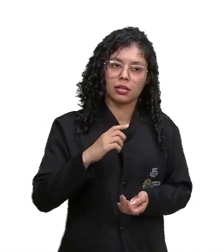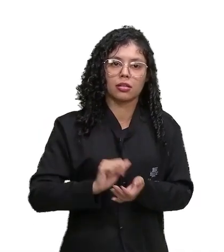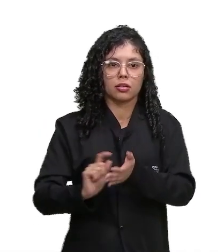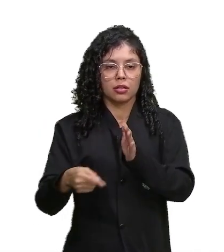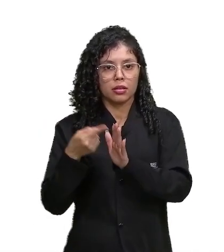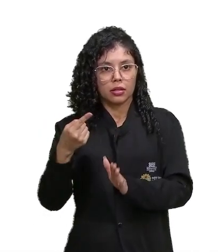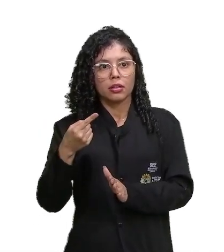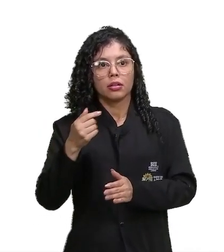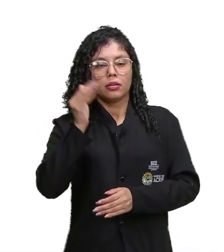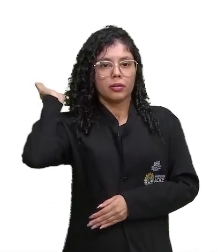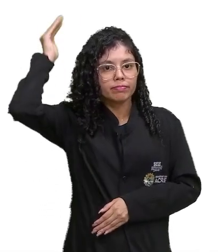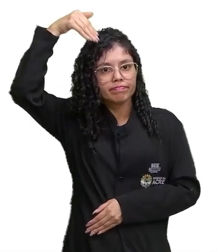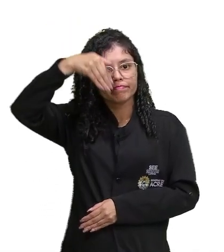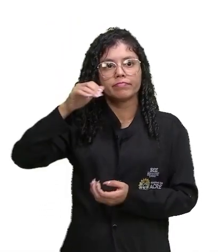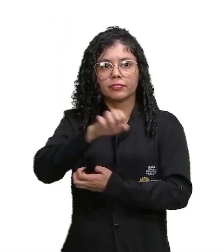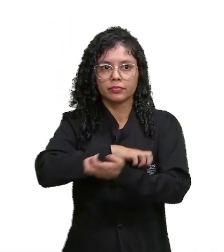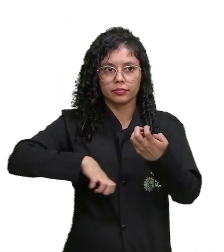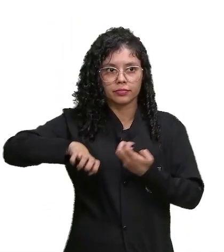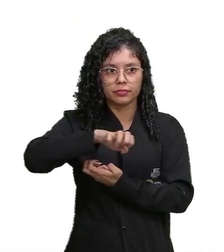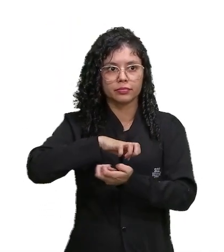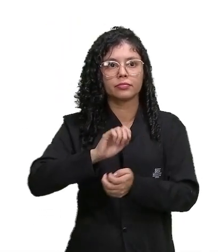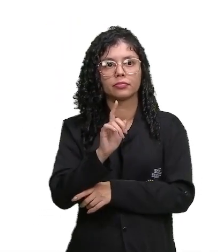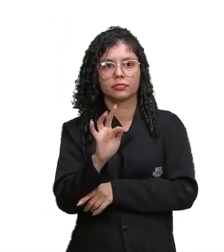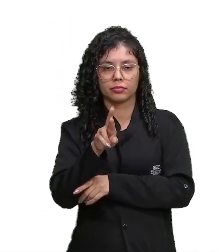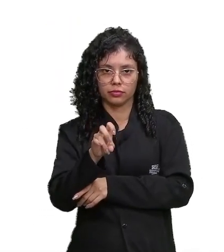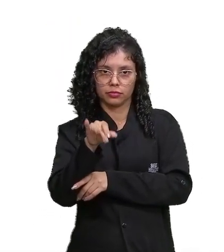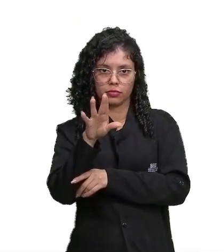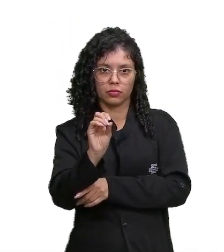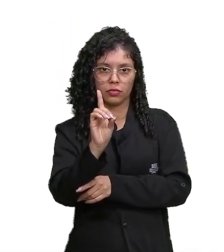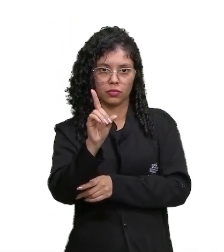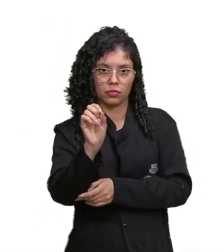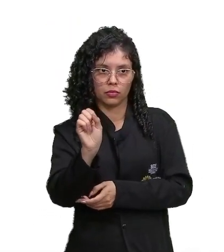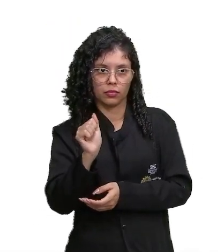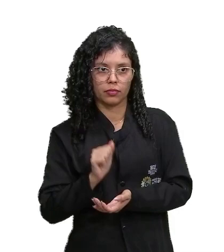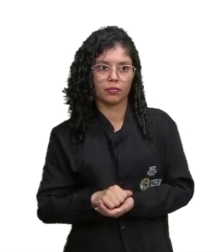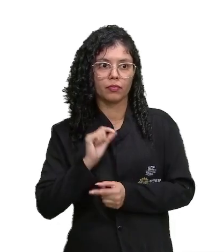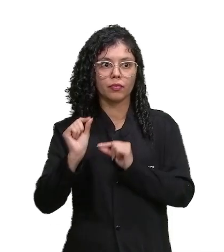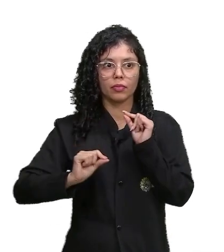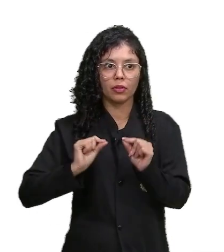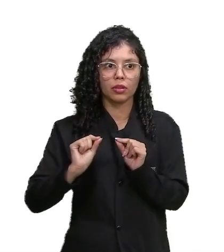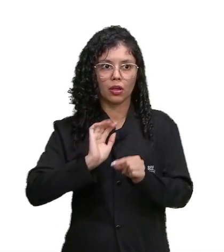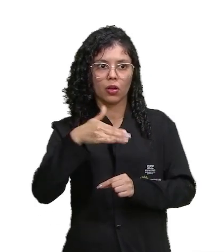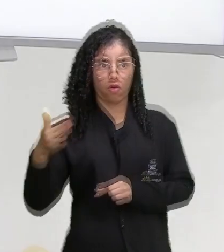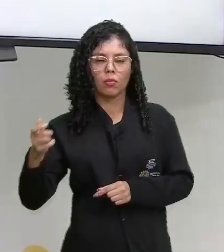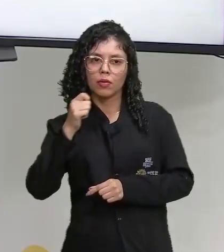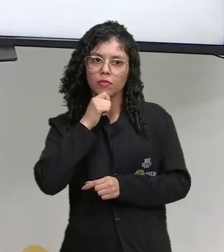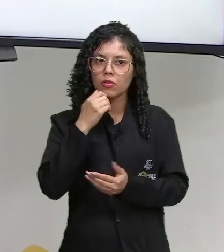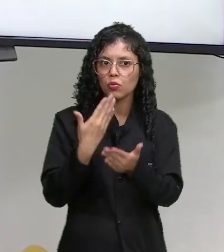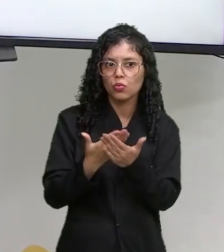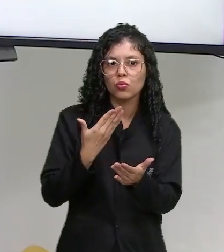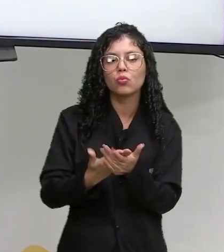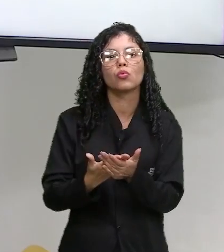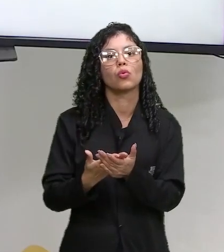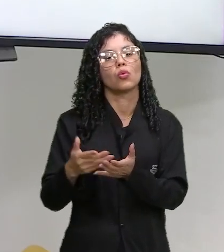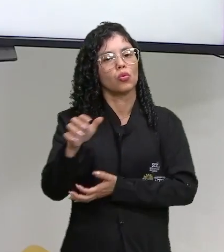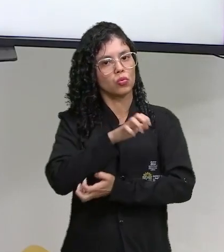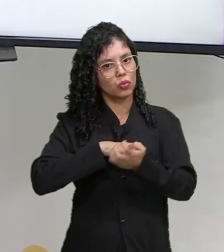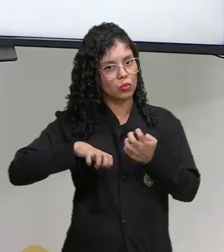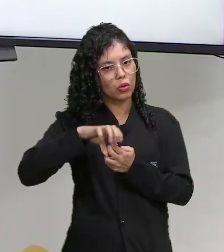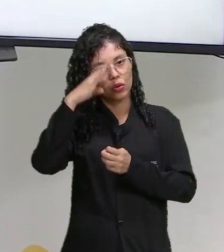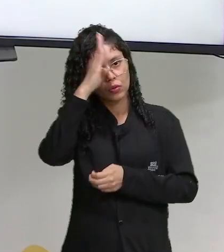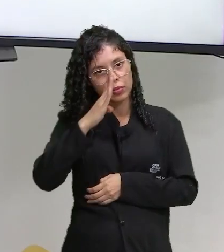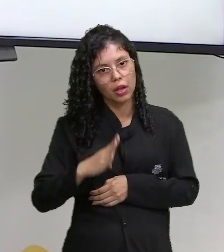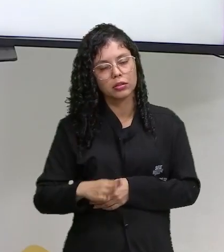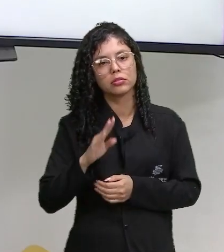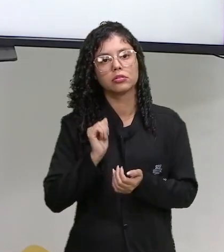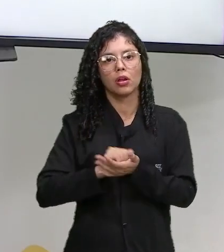Primeira República, que foi a Revolta de Canudos. A Revolta de Canudos, quando vocês forem estudar revoltas no Brasil, para